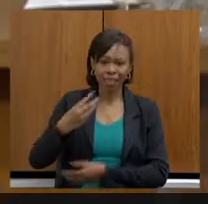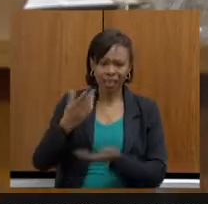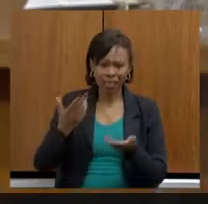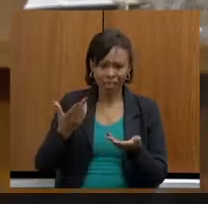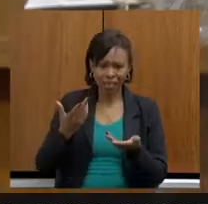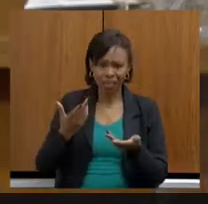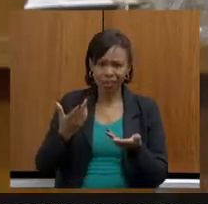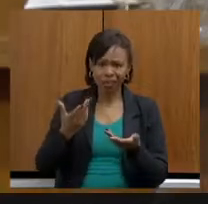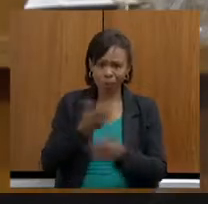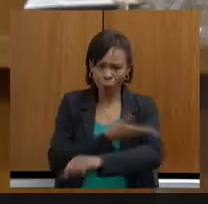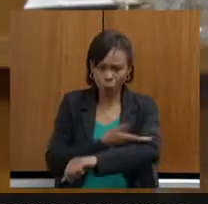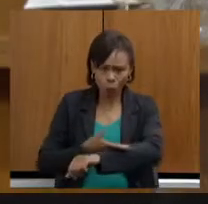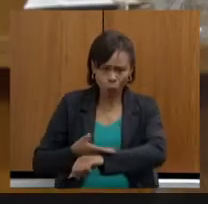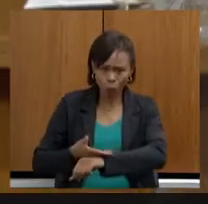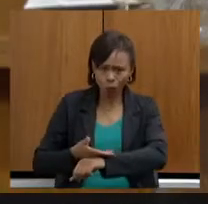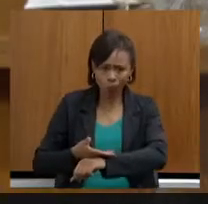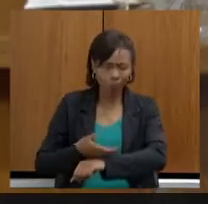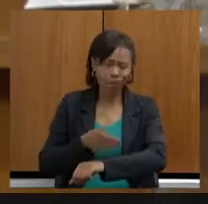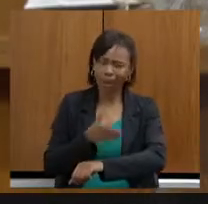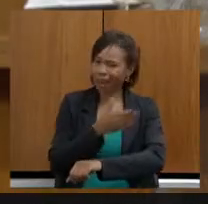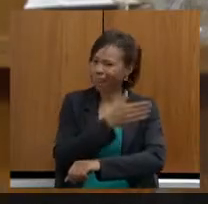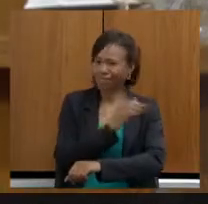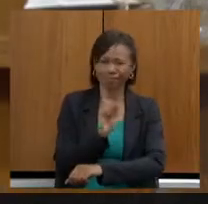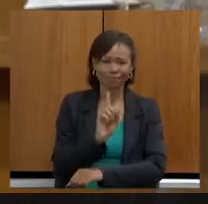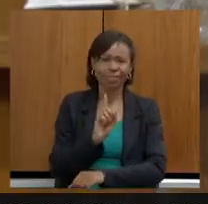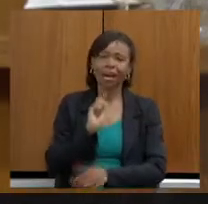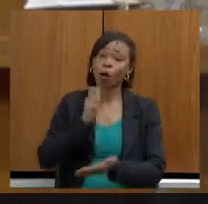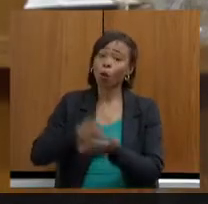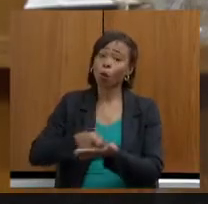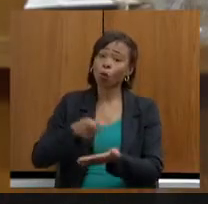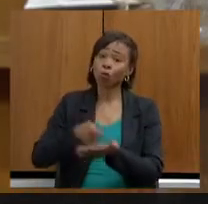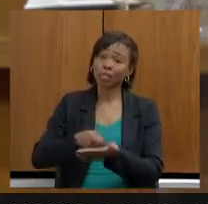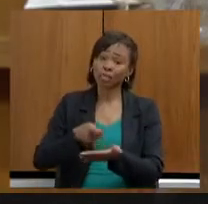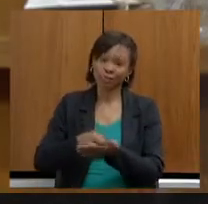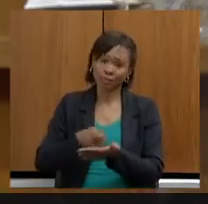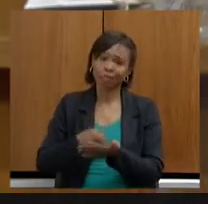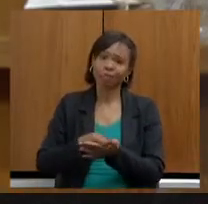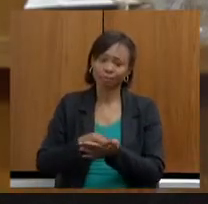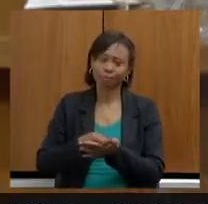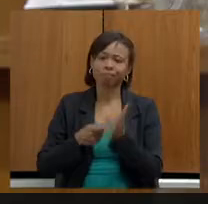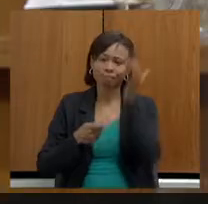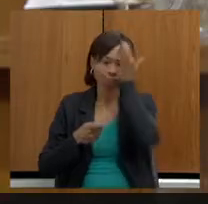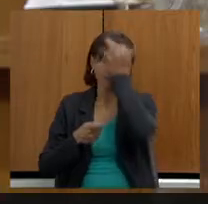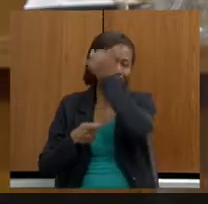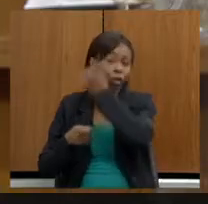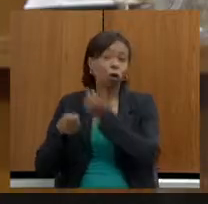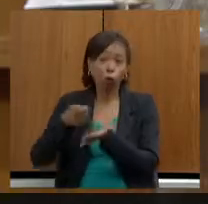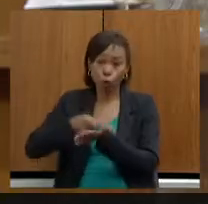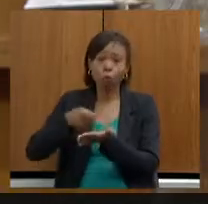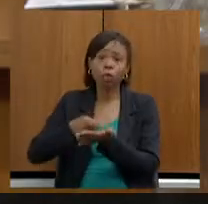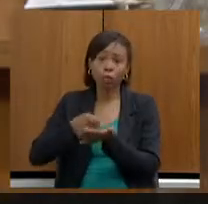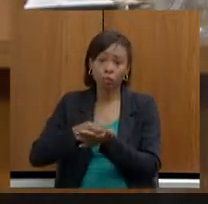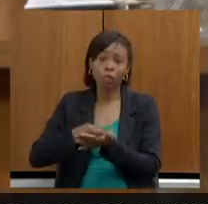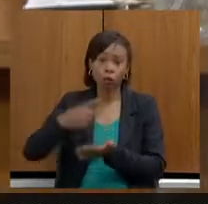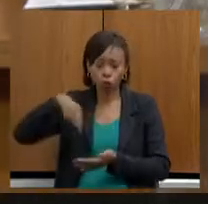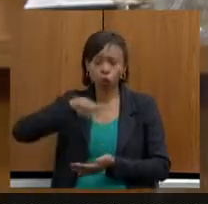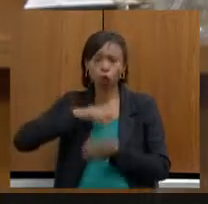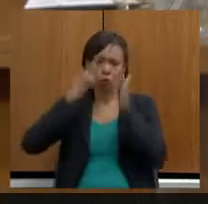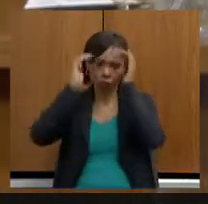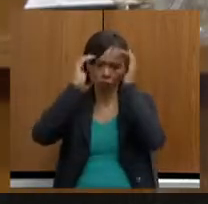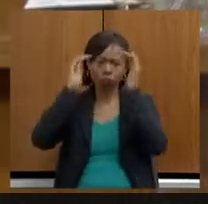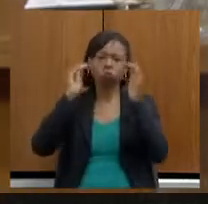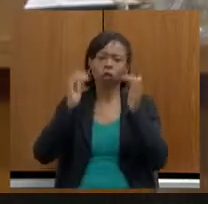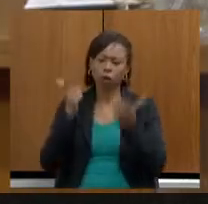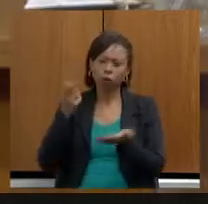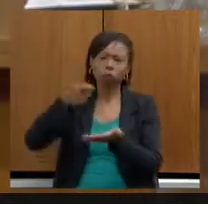e não é trivial e é obrigação certo mas foi uma obrigação deixada que foi honrada por nós